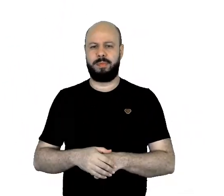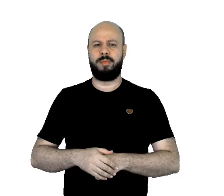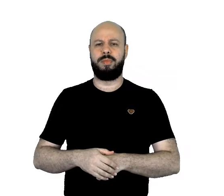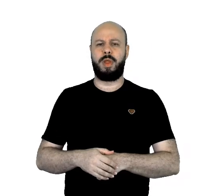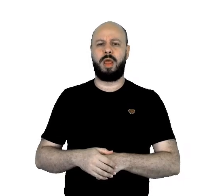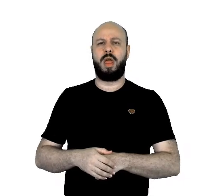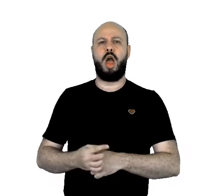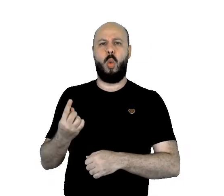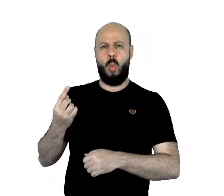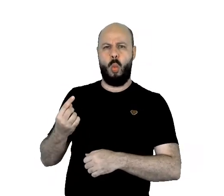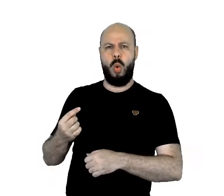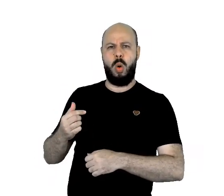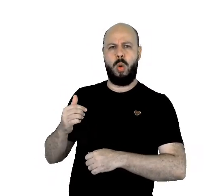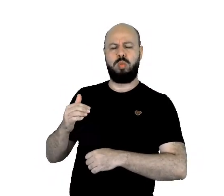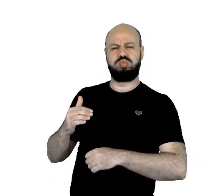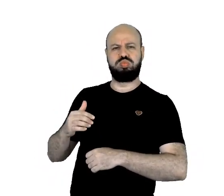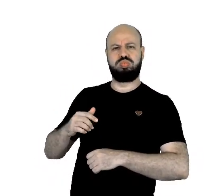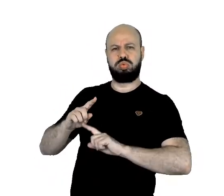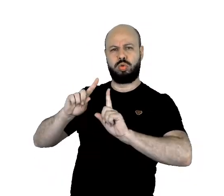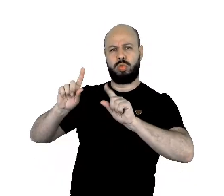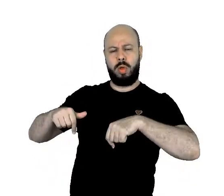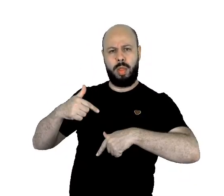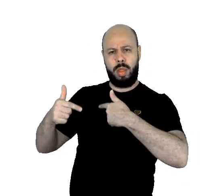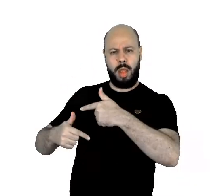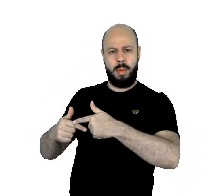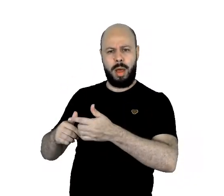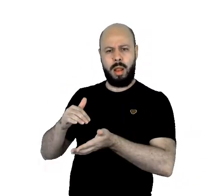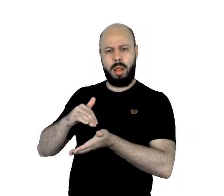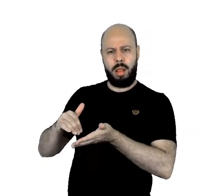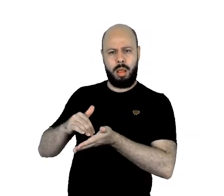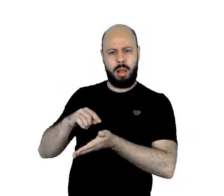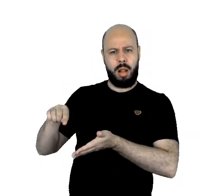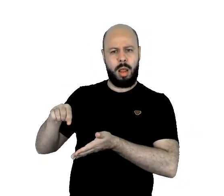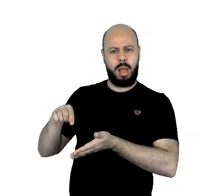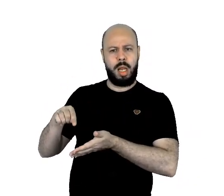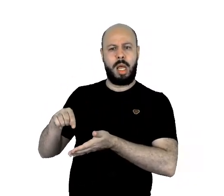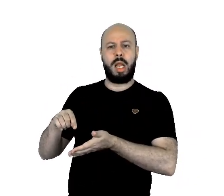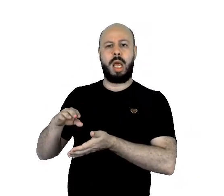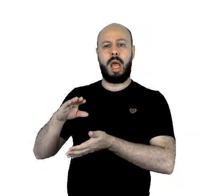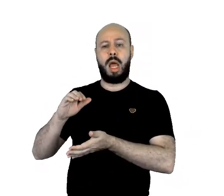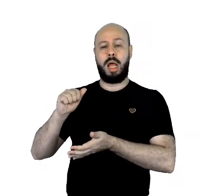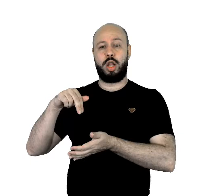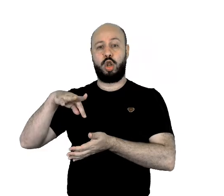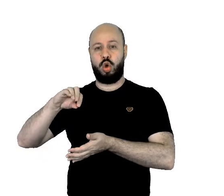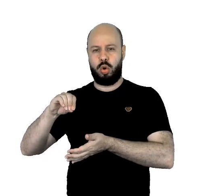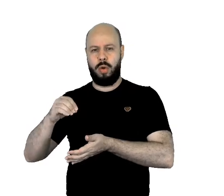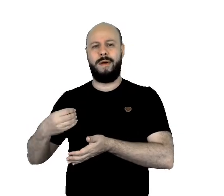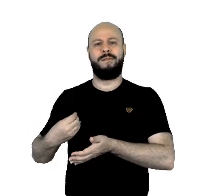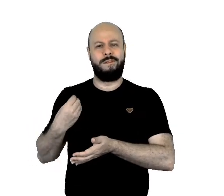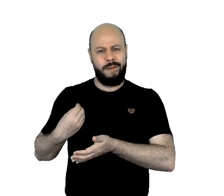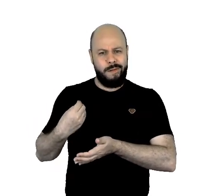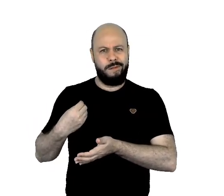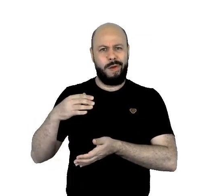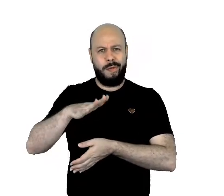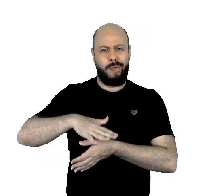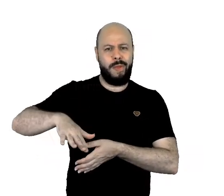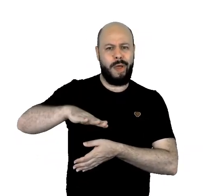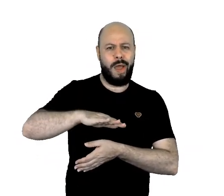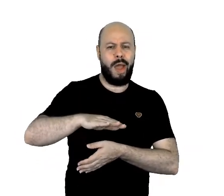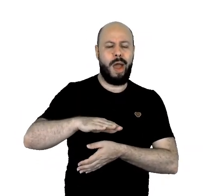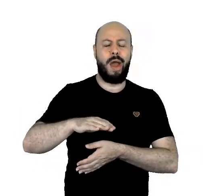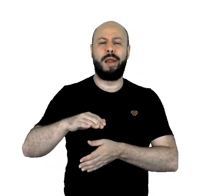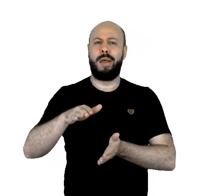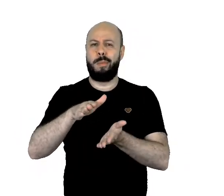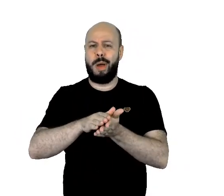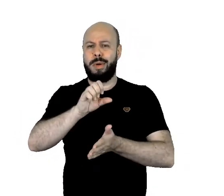administrativo Antônio Ferreira vive no setor Palmas Sul em uma casa com mais